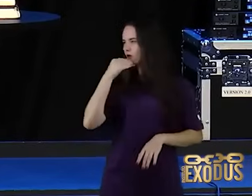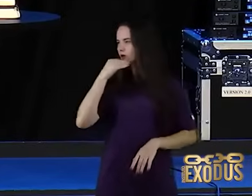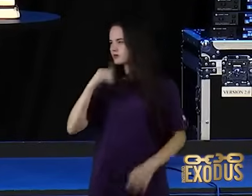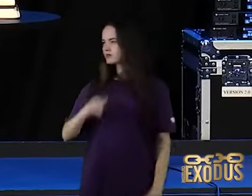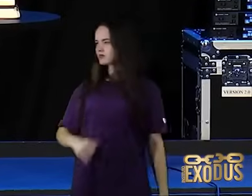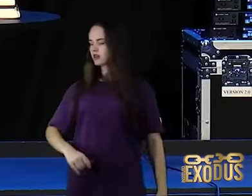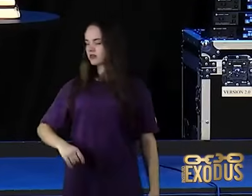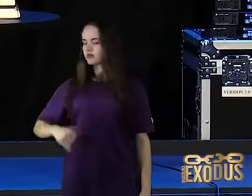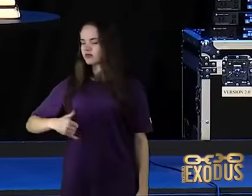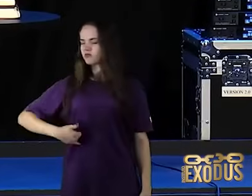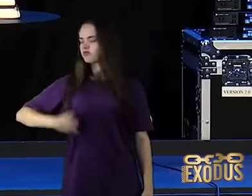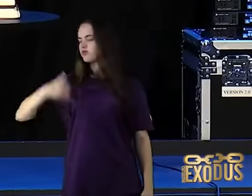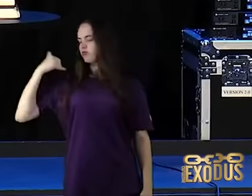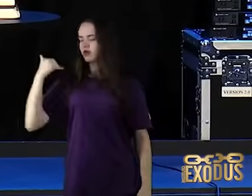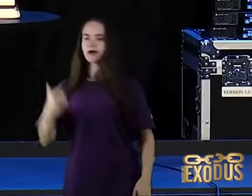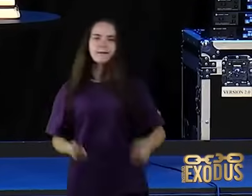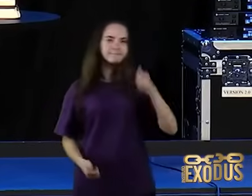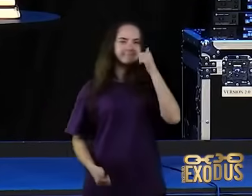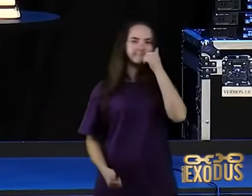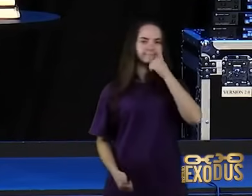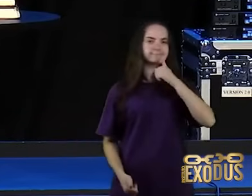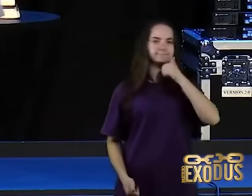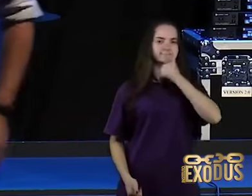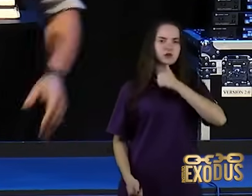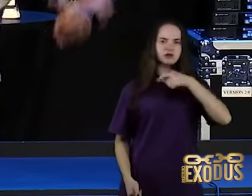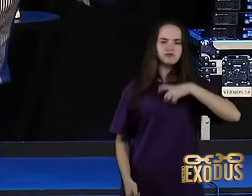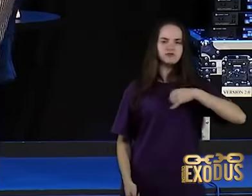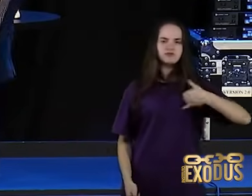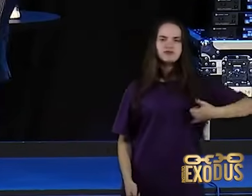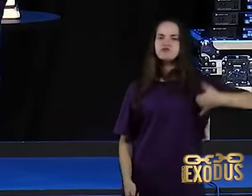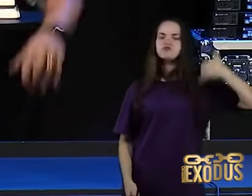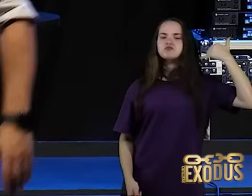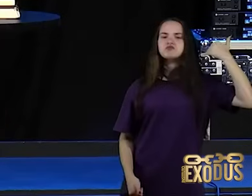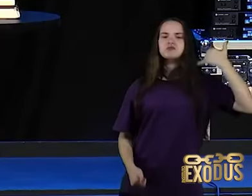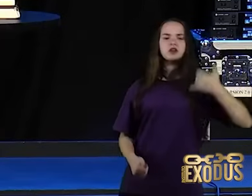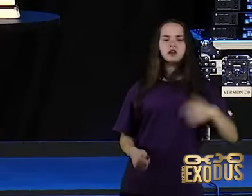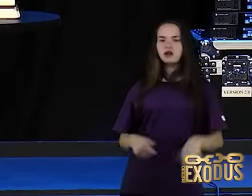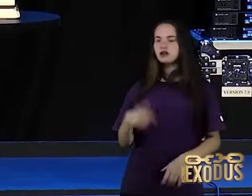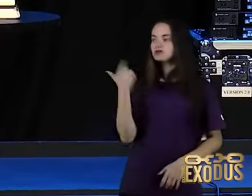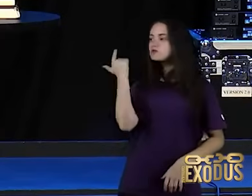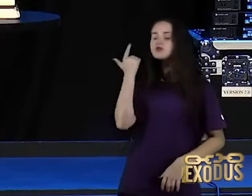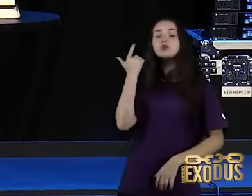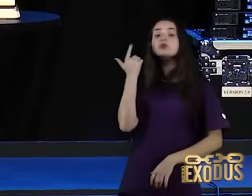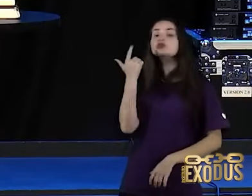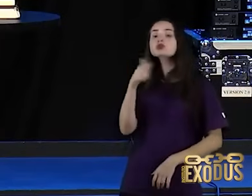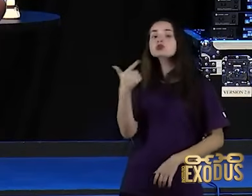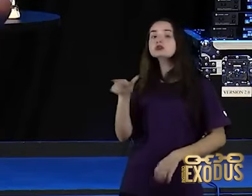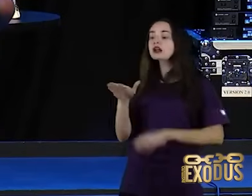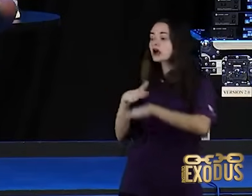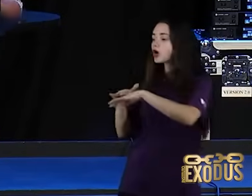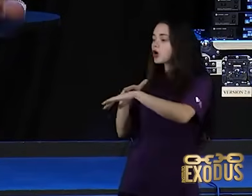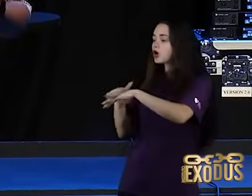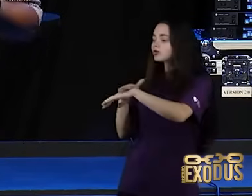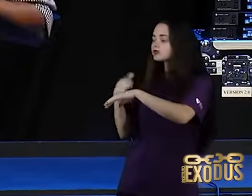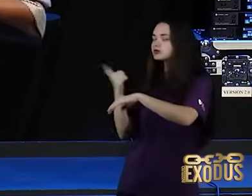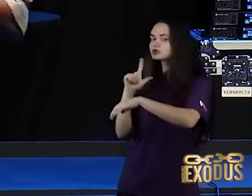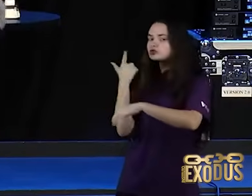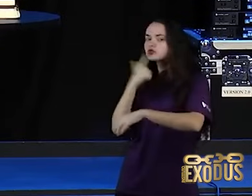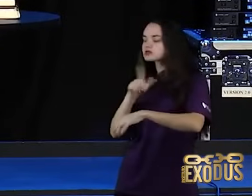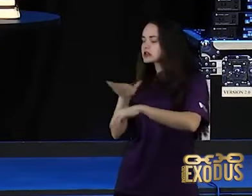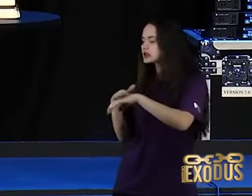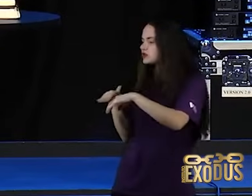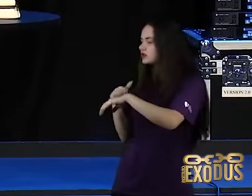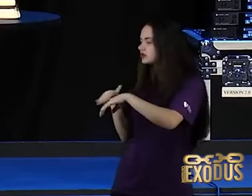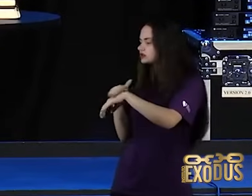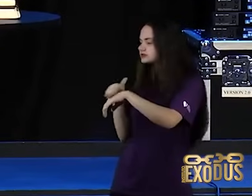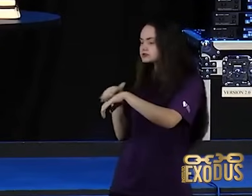é tão cheia de si a esposa não consegue falar com o marido você não sabe de nada mulher o marido não consegue aconselhar a mulher você não